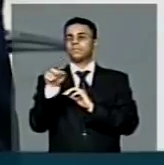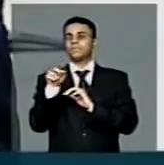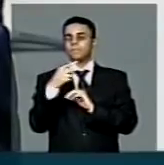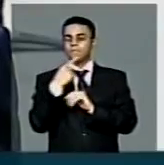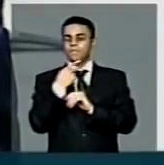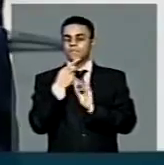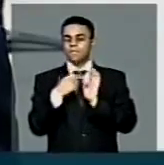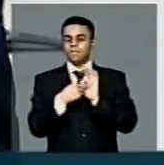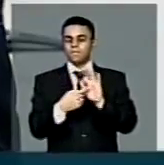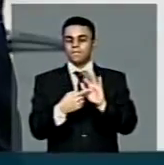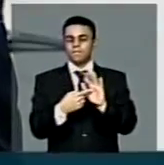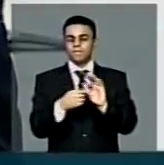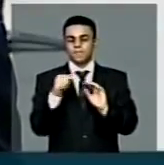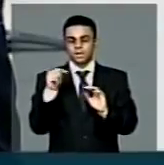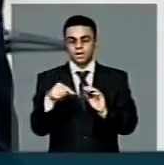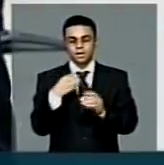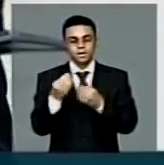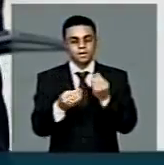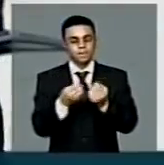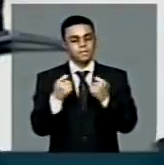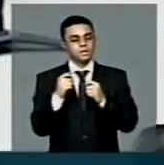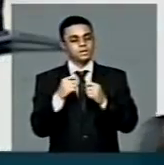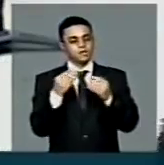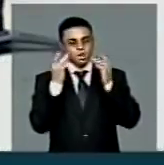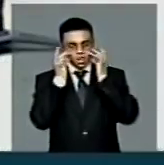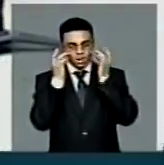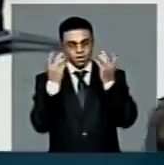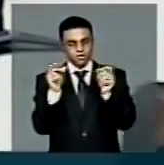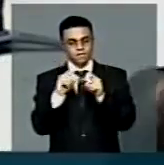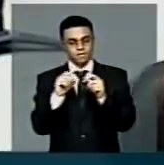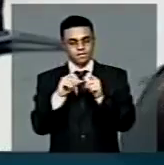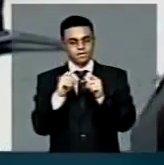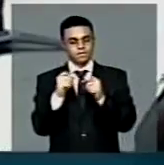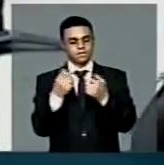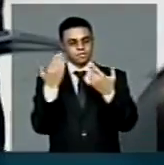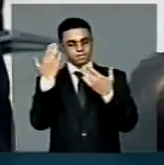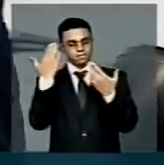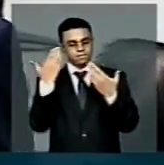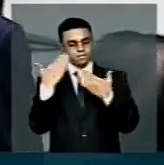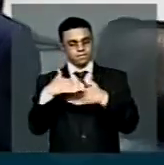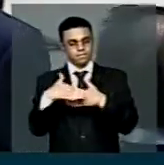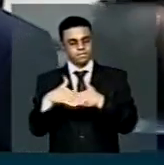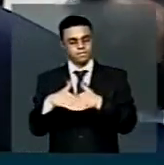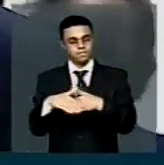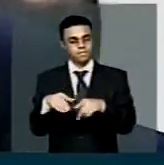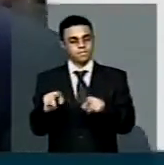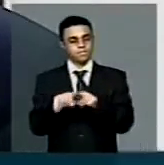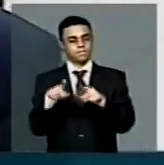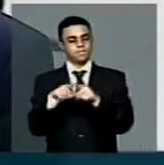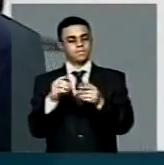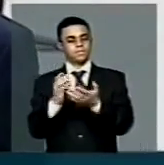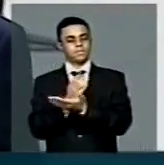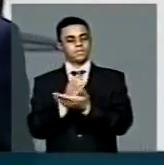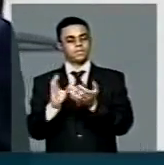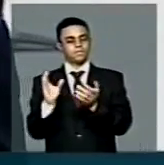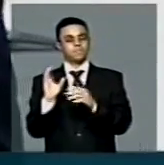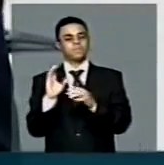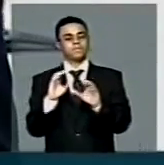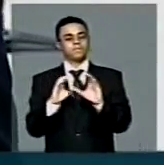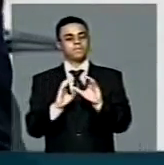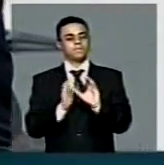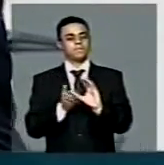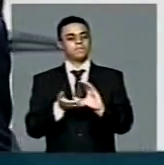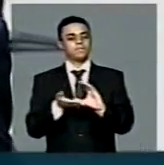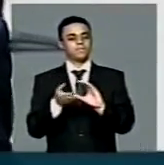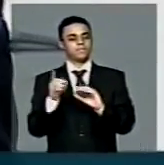aqui assiduidade, se fazendo presente, pelo menos aquelas comissões que eu participo, que Vossa Excelência também participa.